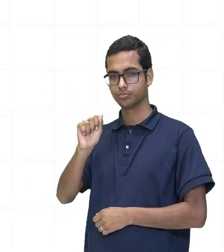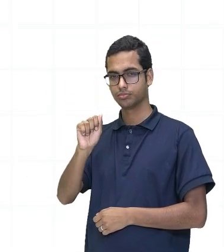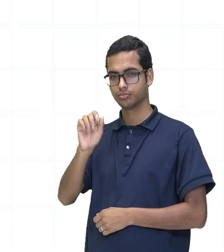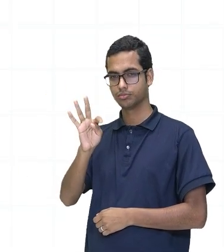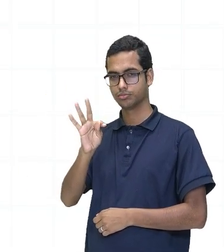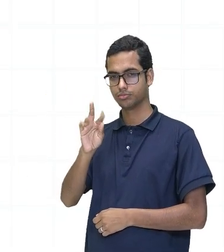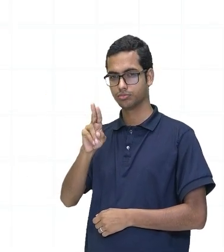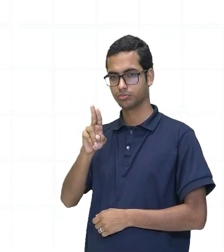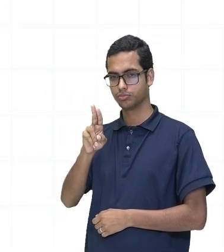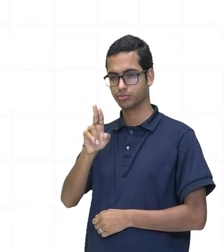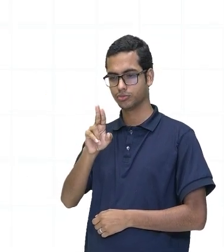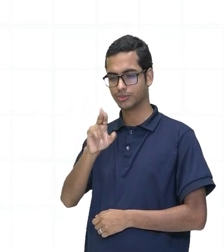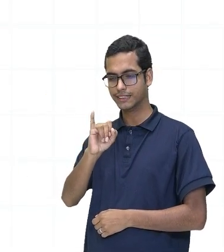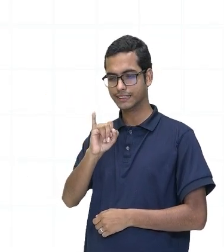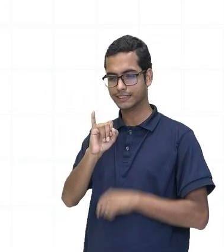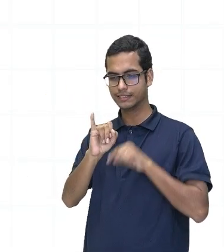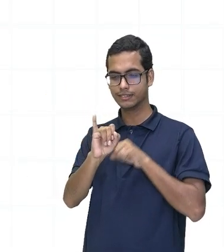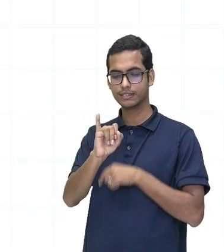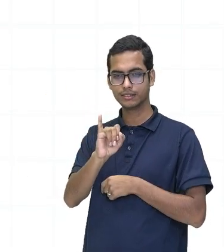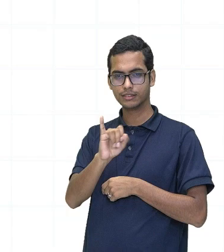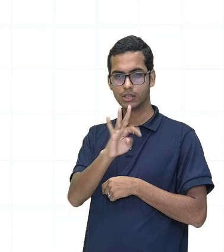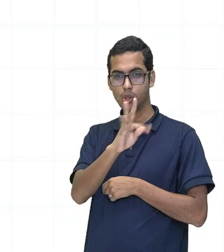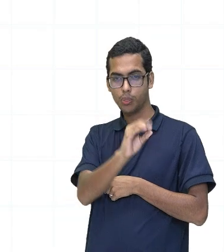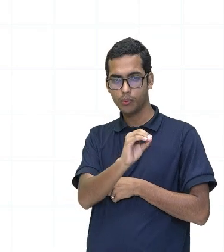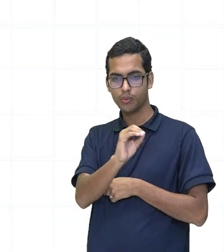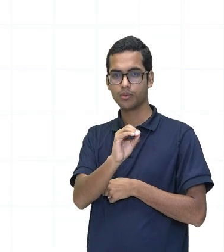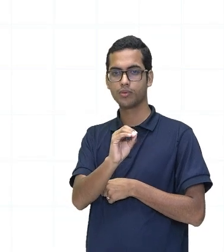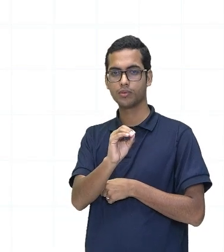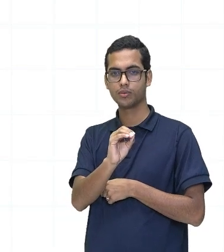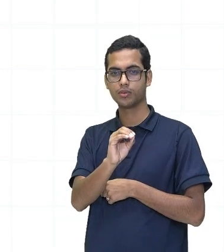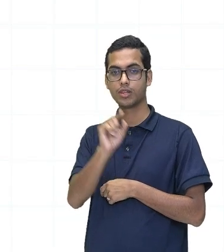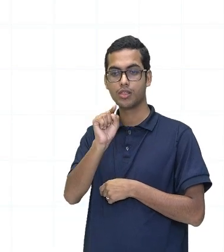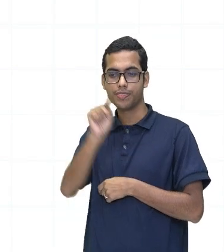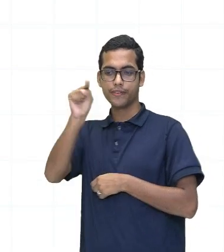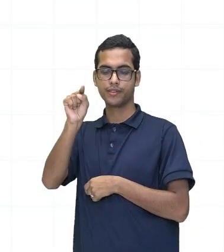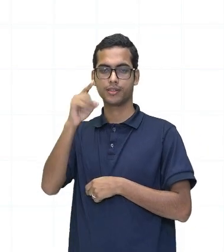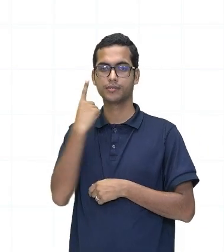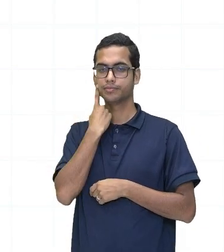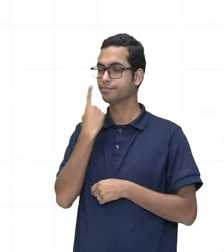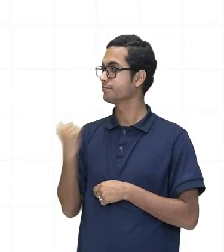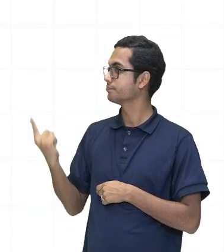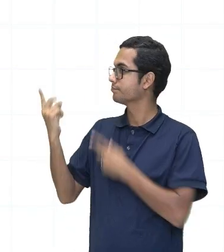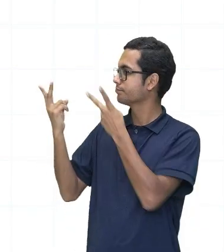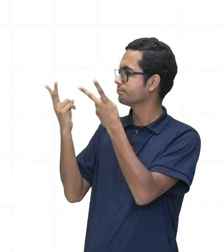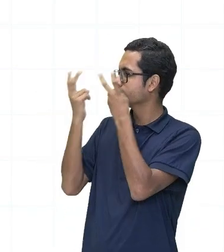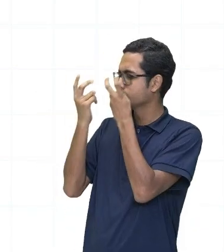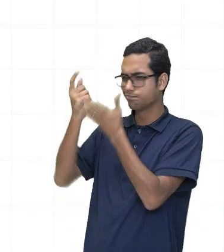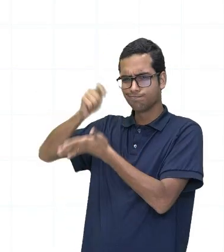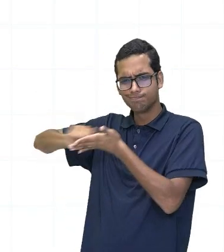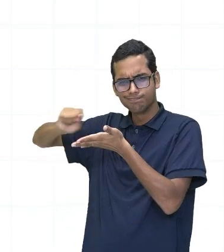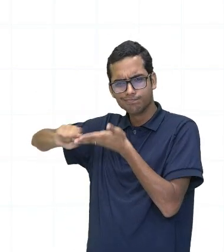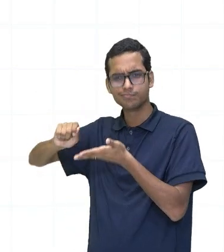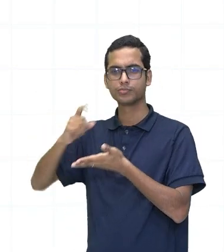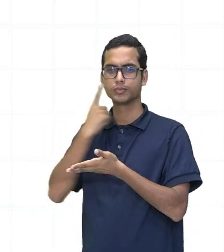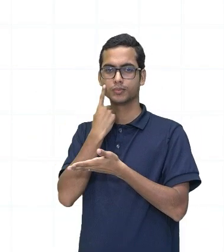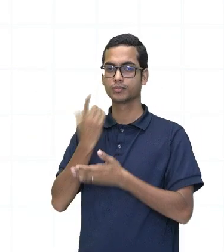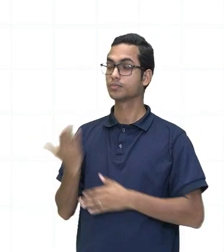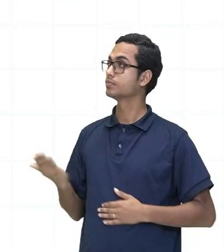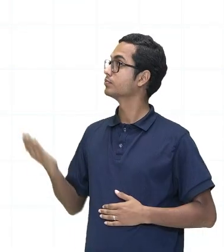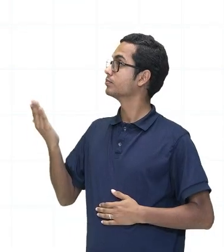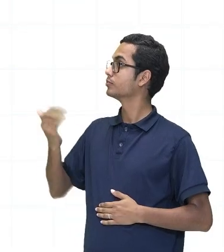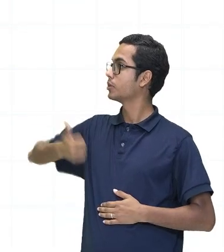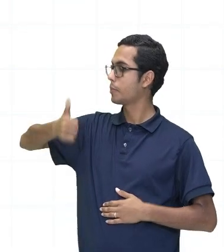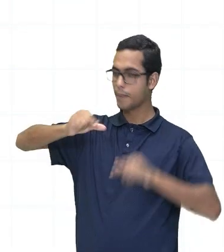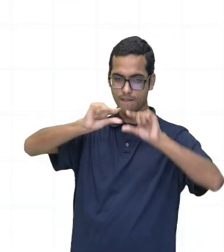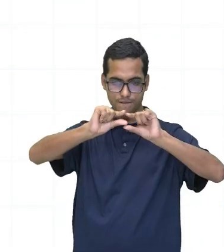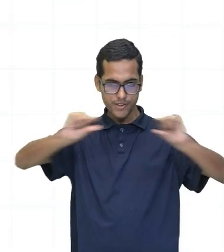que ele falou gratuito, olha o som. Veja como está escrito também. Vocês percebem ali, ó, gratuito. Quando